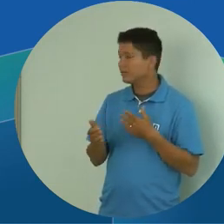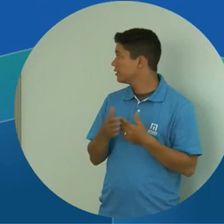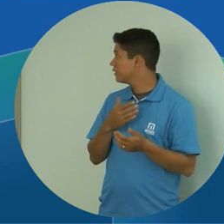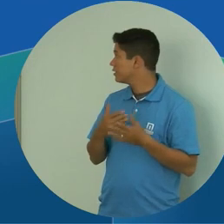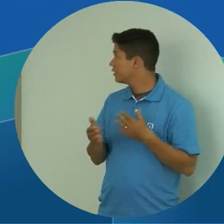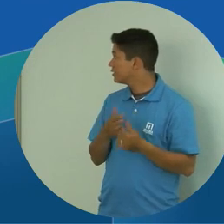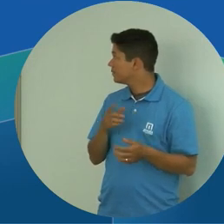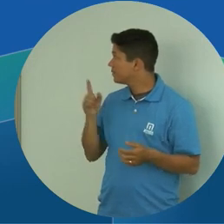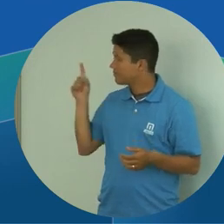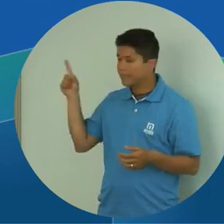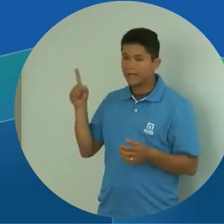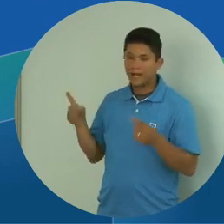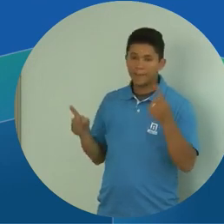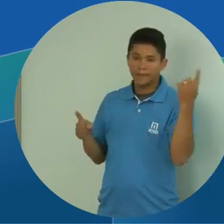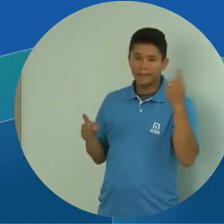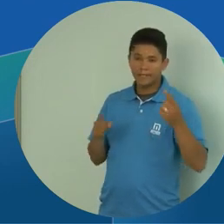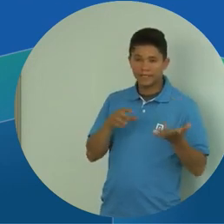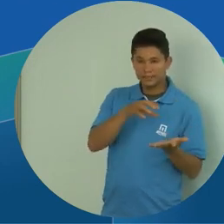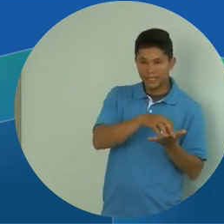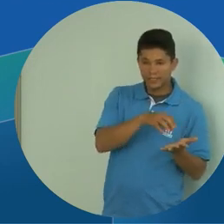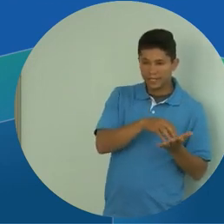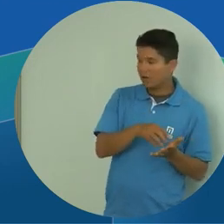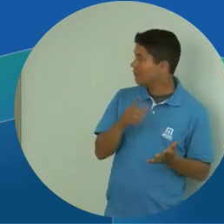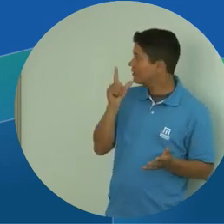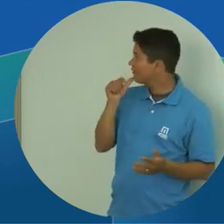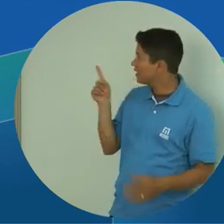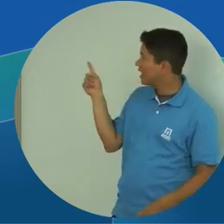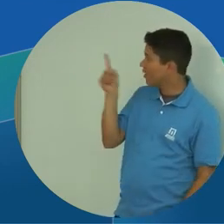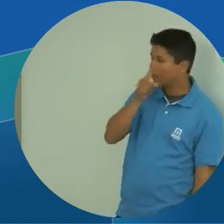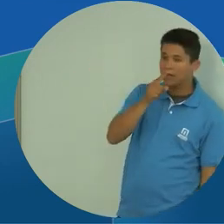central, ela ficava aqui bem a montante do rio,